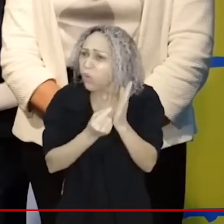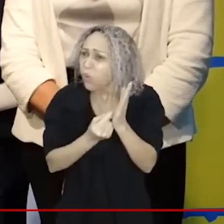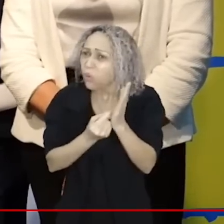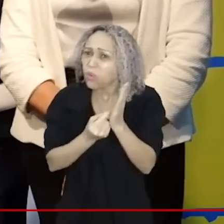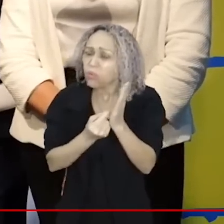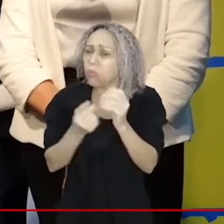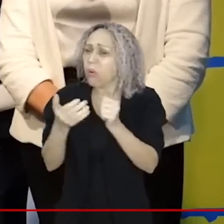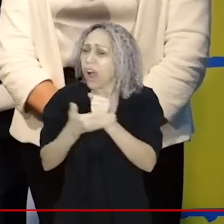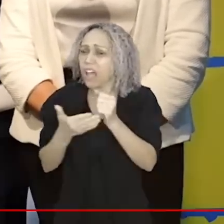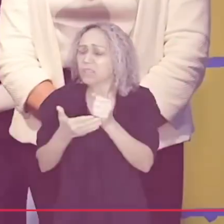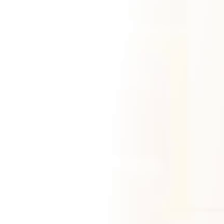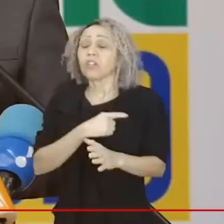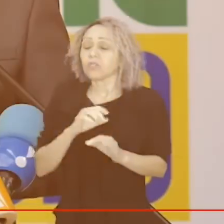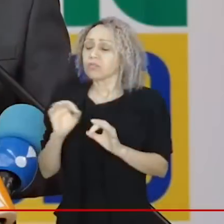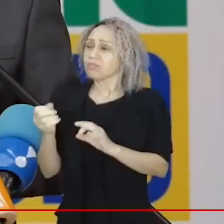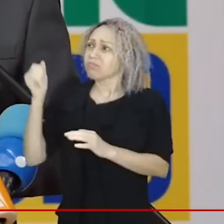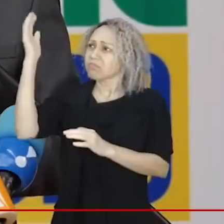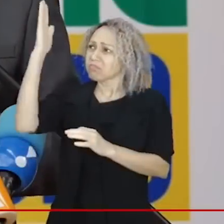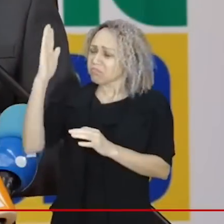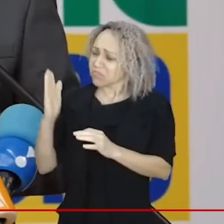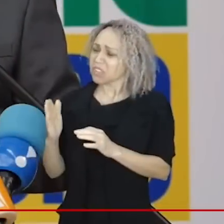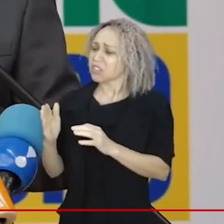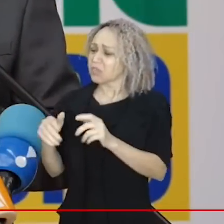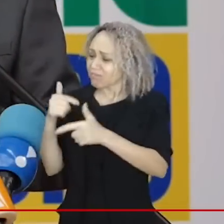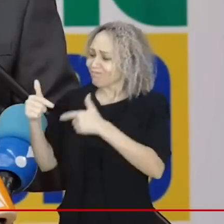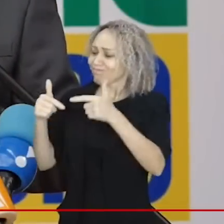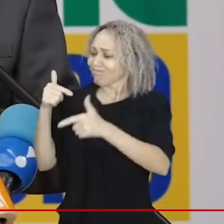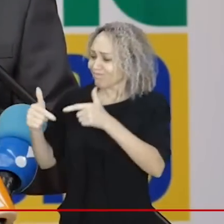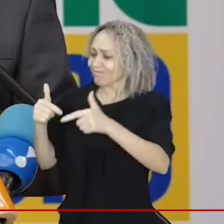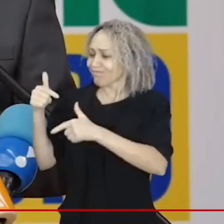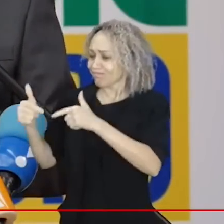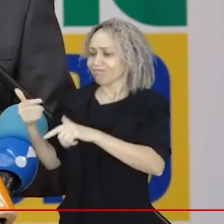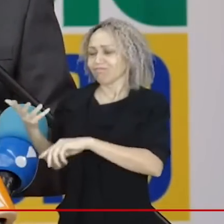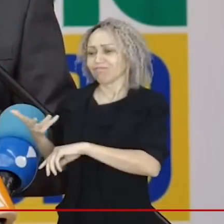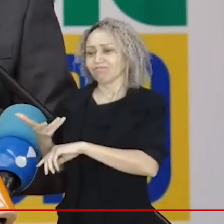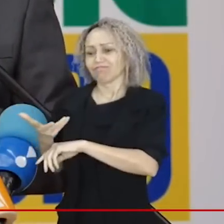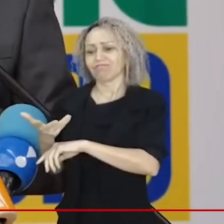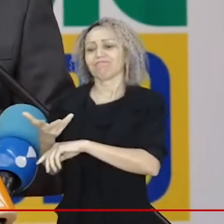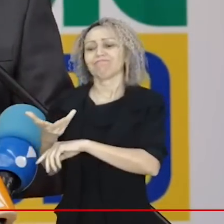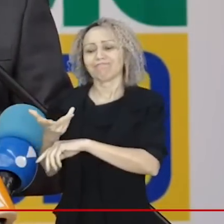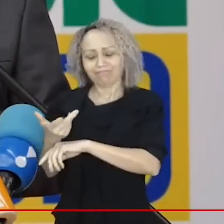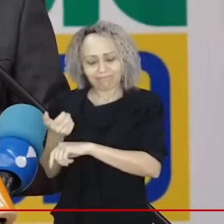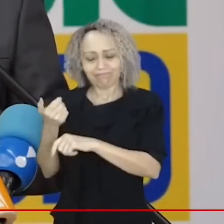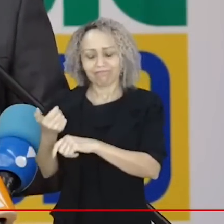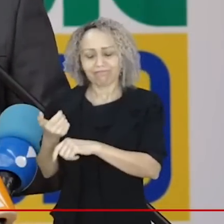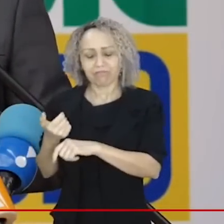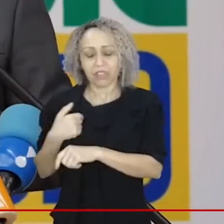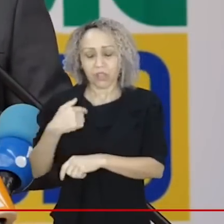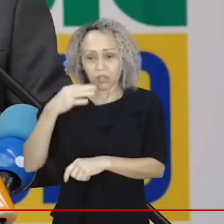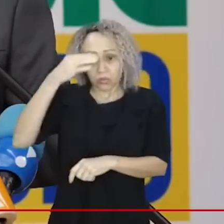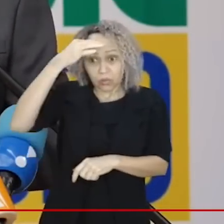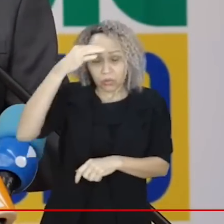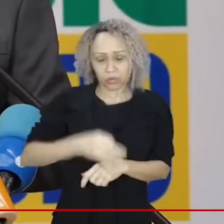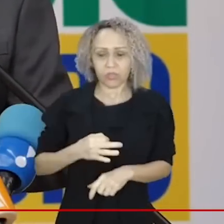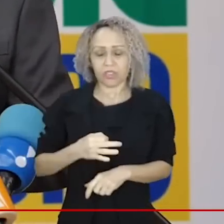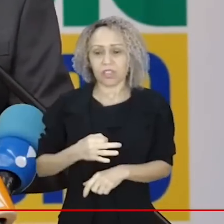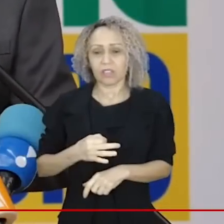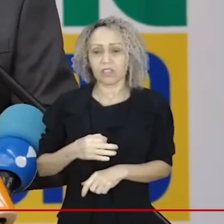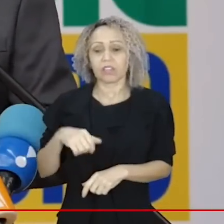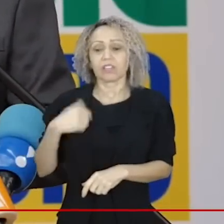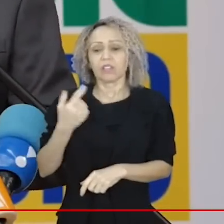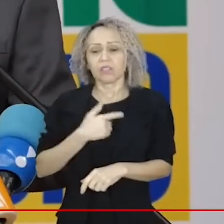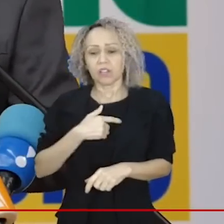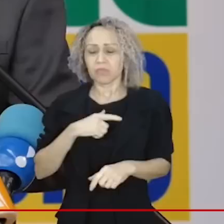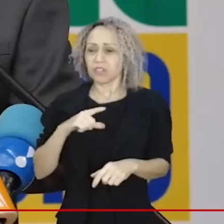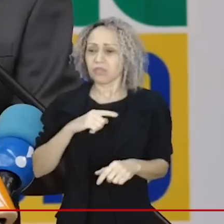serviços públicos essenciais. Eu estou convencido que nós vamos fazer o melhor governo que nós já fizemos